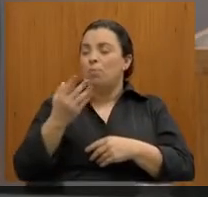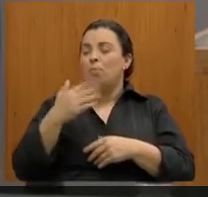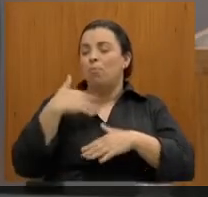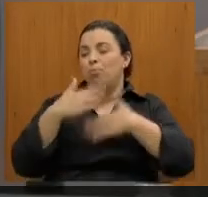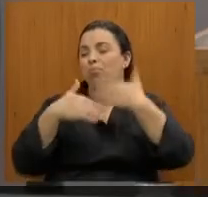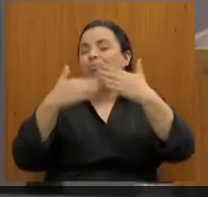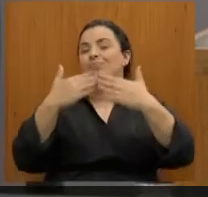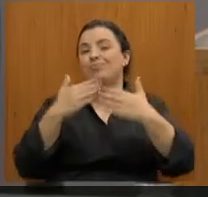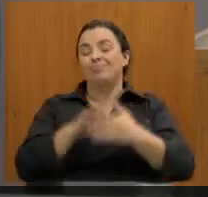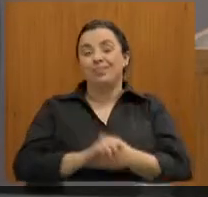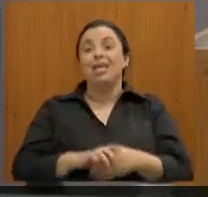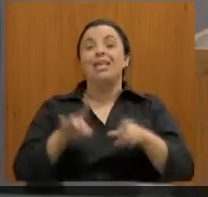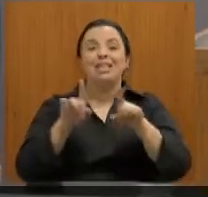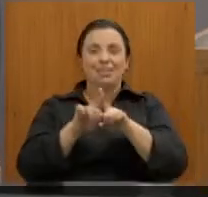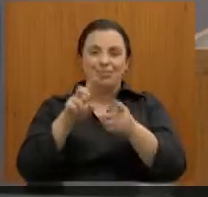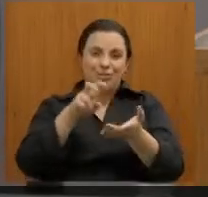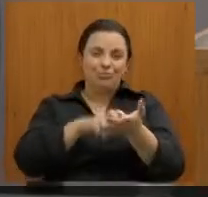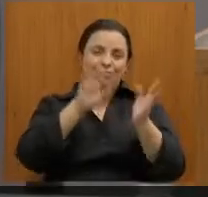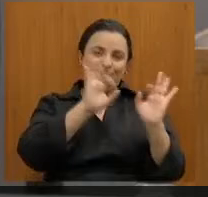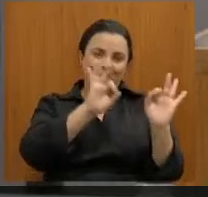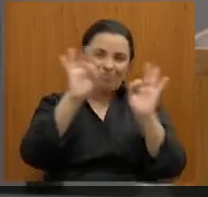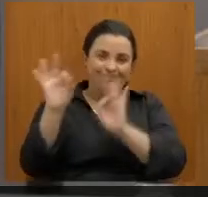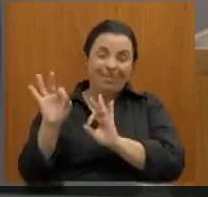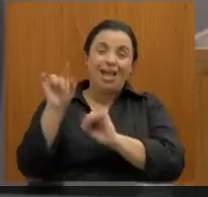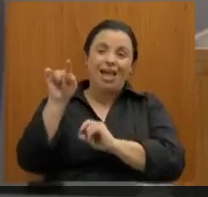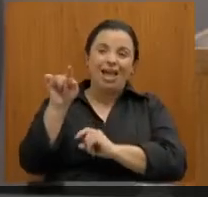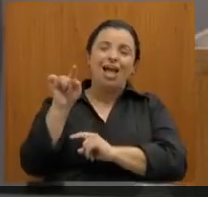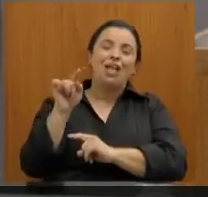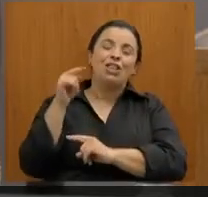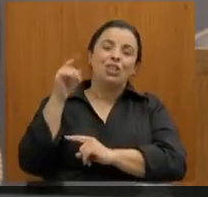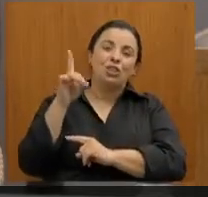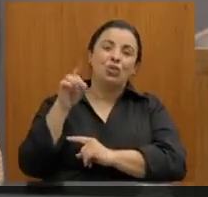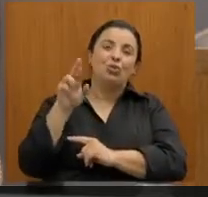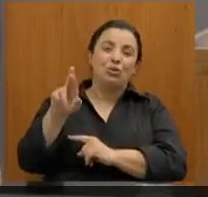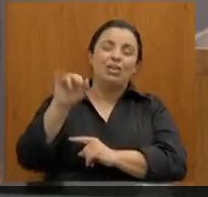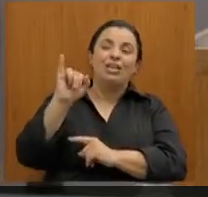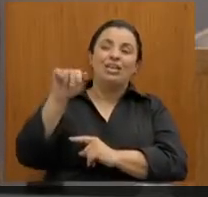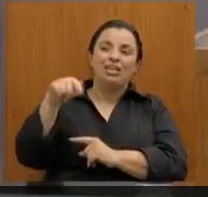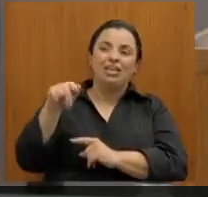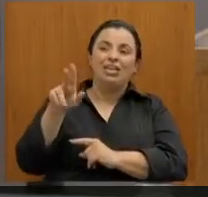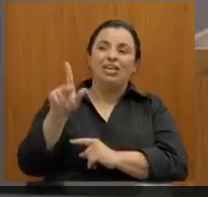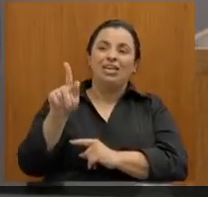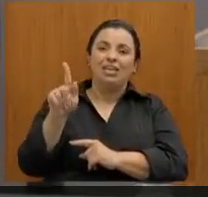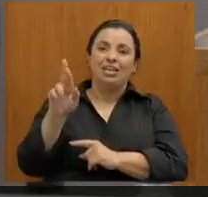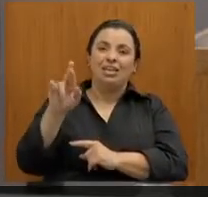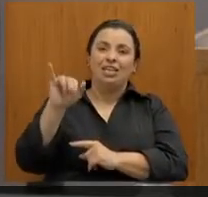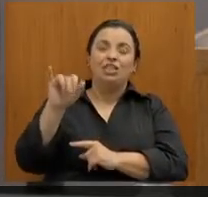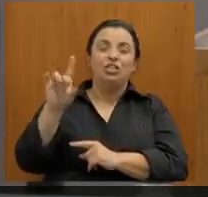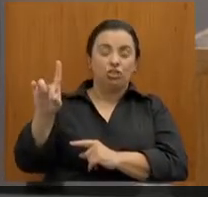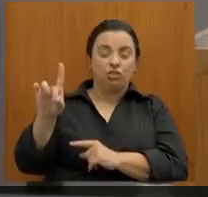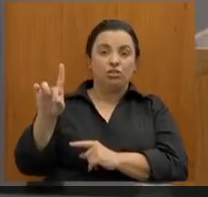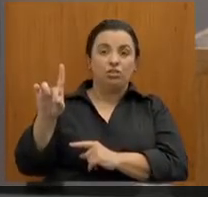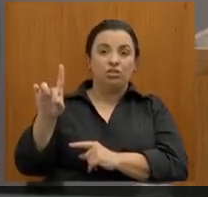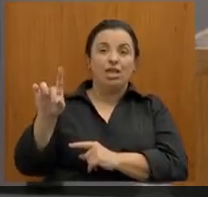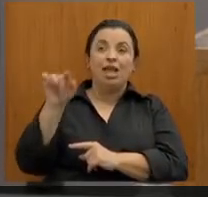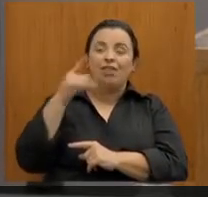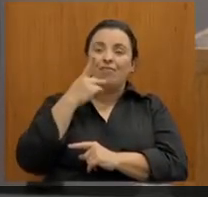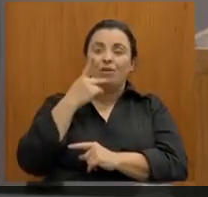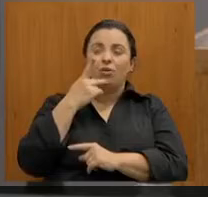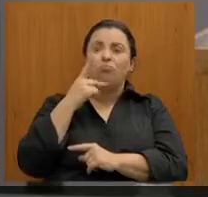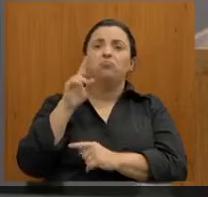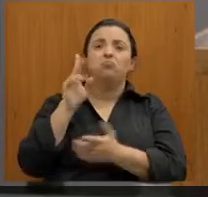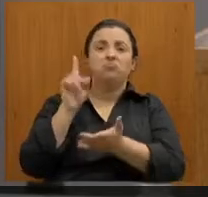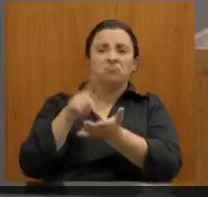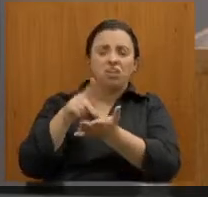Dra Ingrid hoje de manhã que eu tive o prazer de acompanhar vocês realmente é necessário uma casa lilás Onde